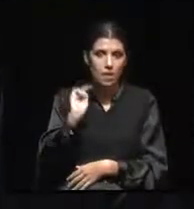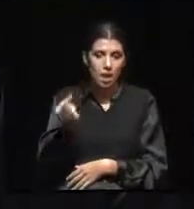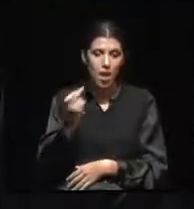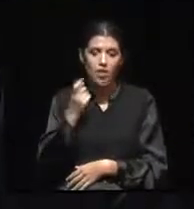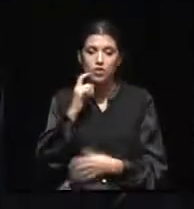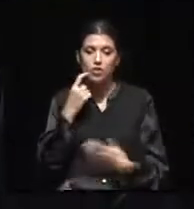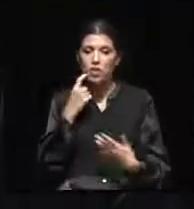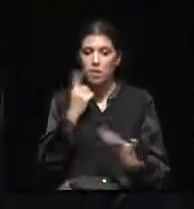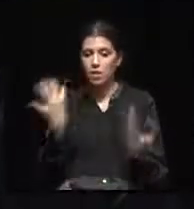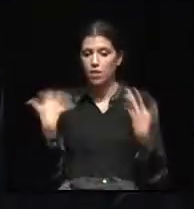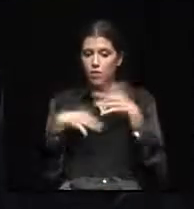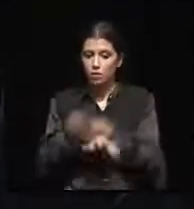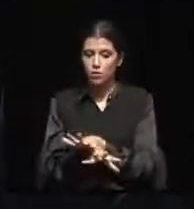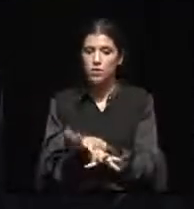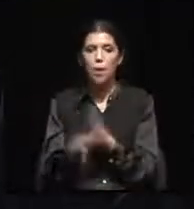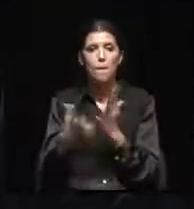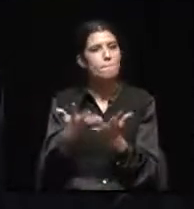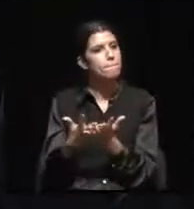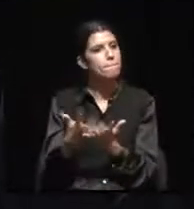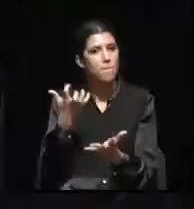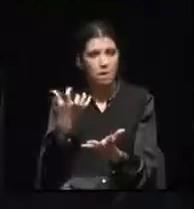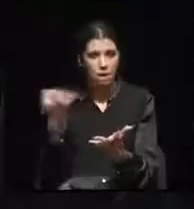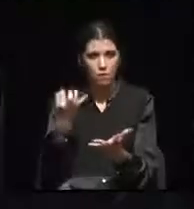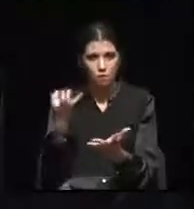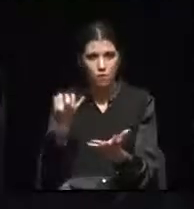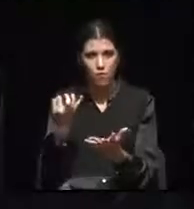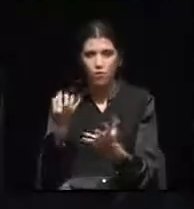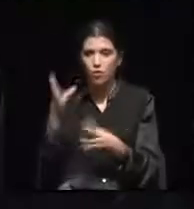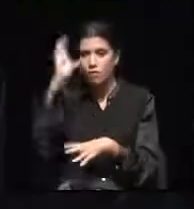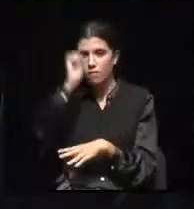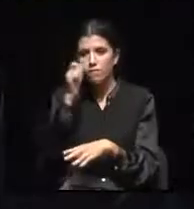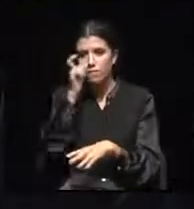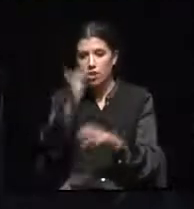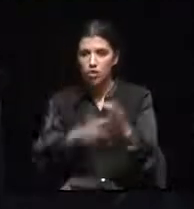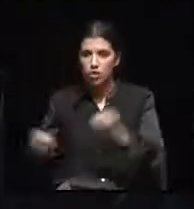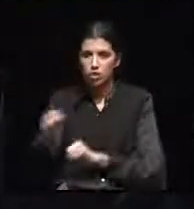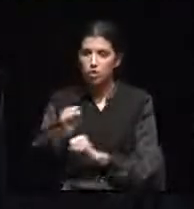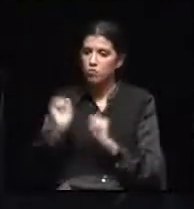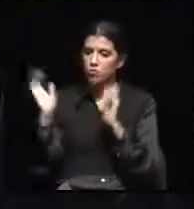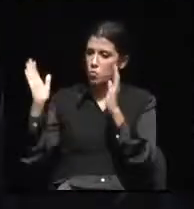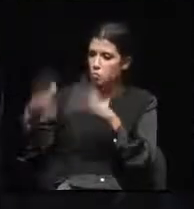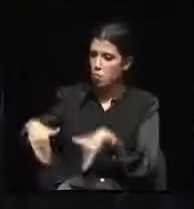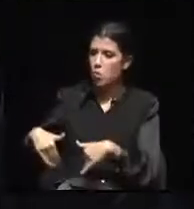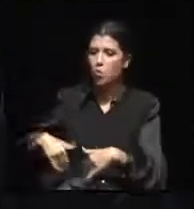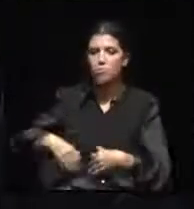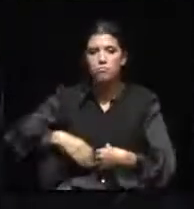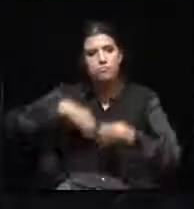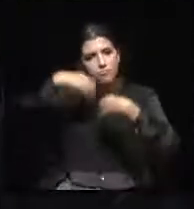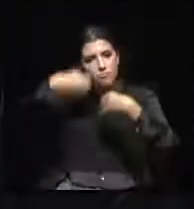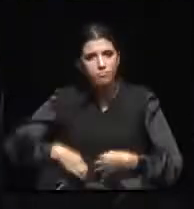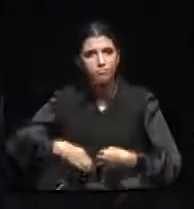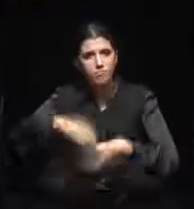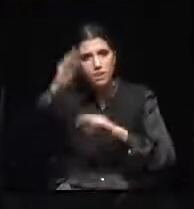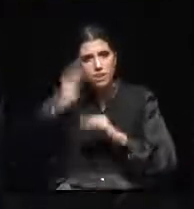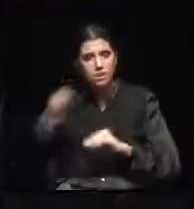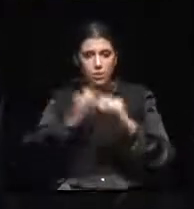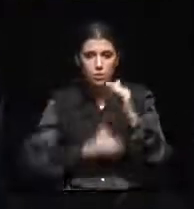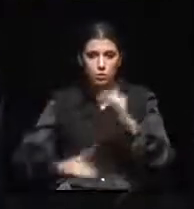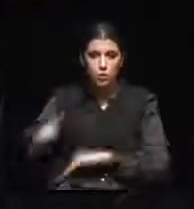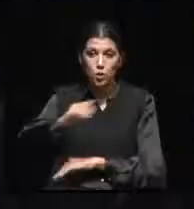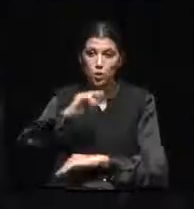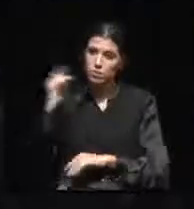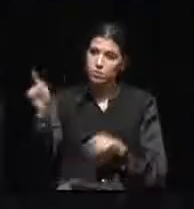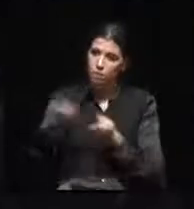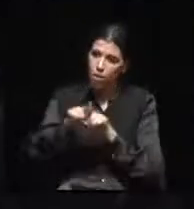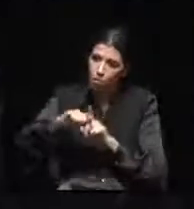Revolução de Abril este acontecimento histórico que derrotou o fascismo e conquistou a consagração de um ensino superior de caráter